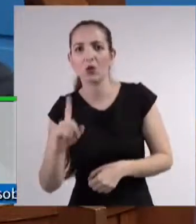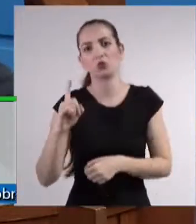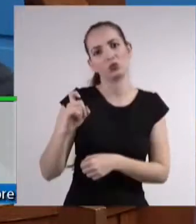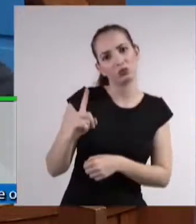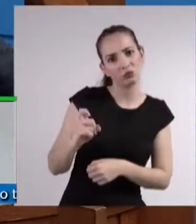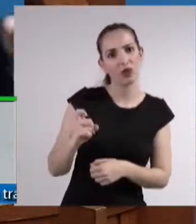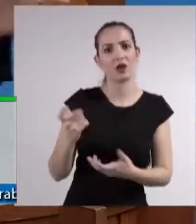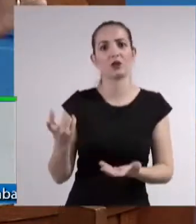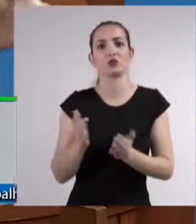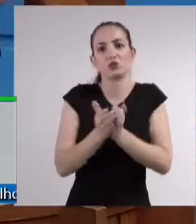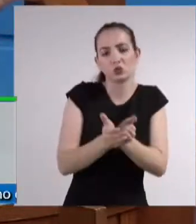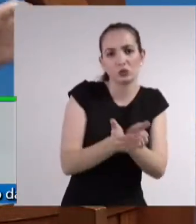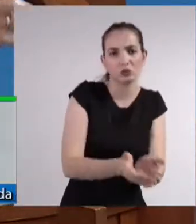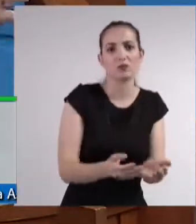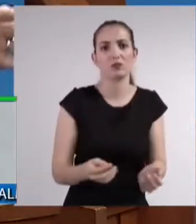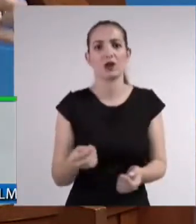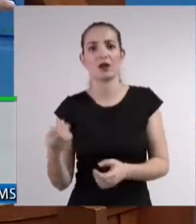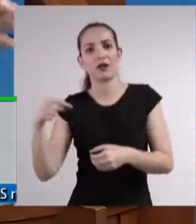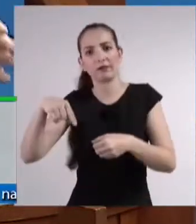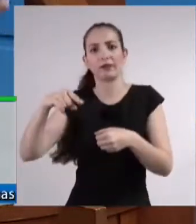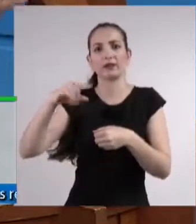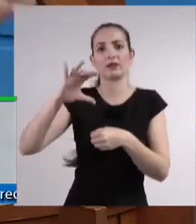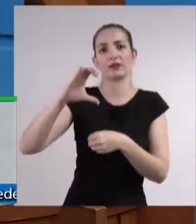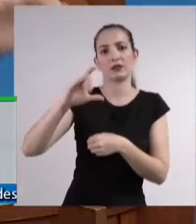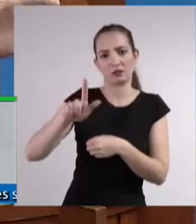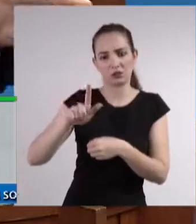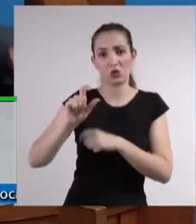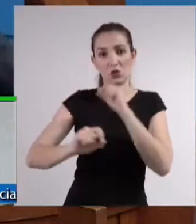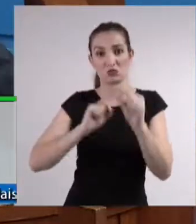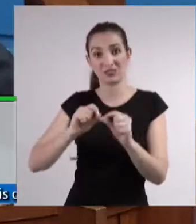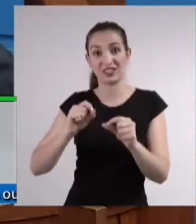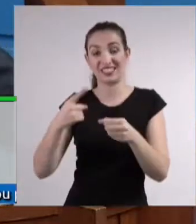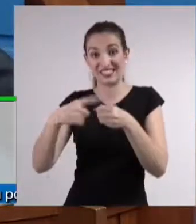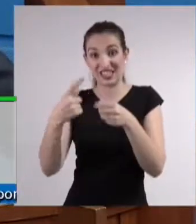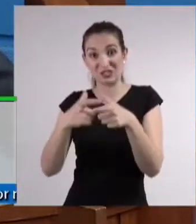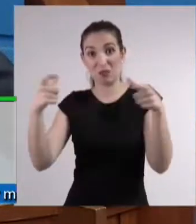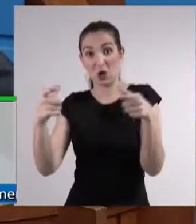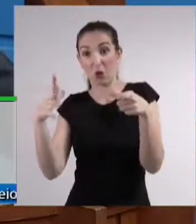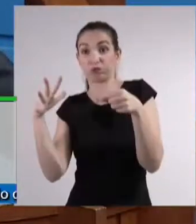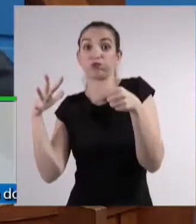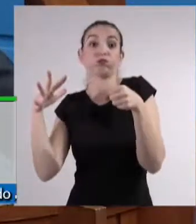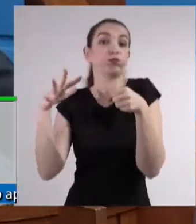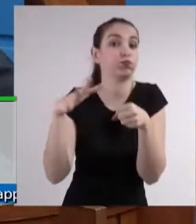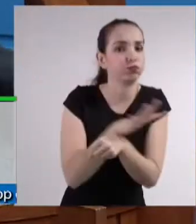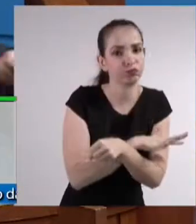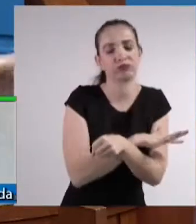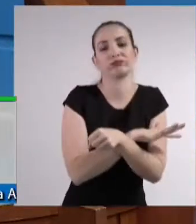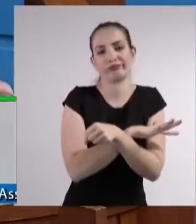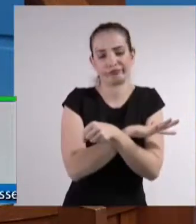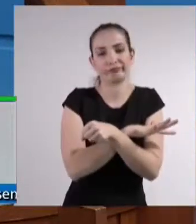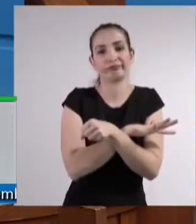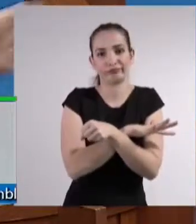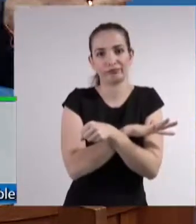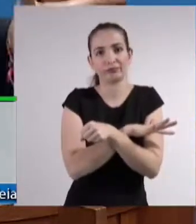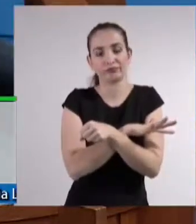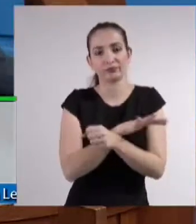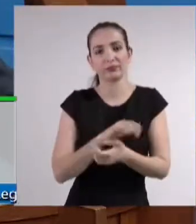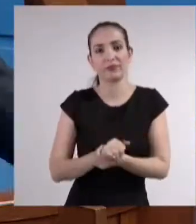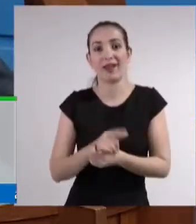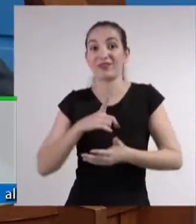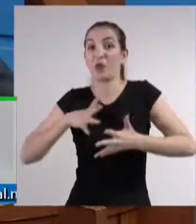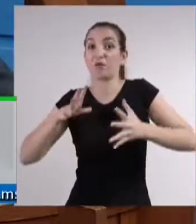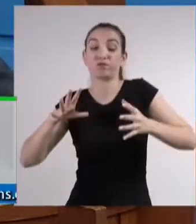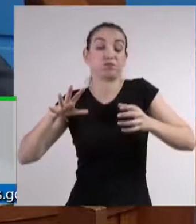Grande. E aí a superlotação dessas localidades, deputada Amarildo, é que faz com que o